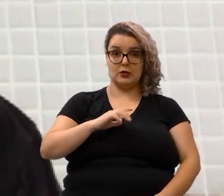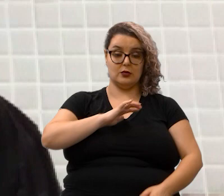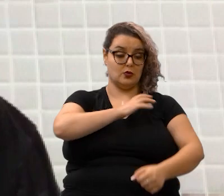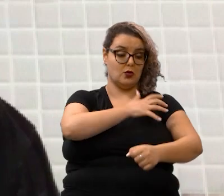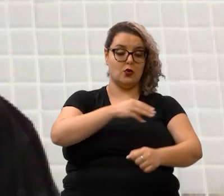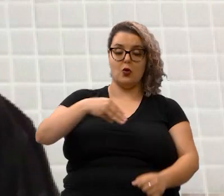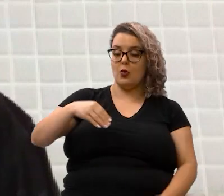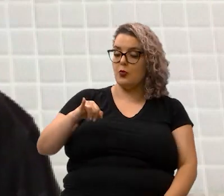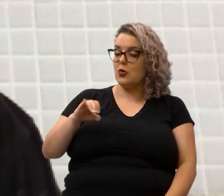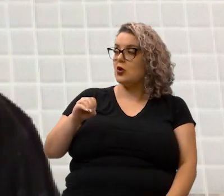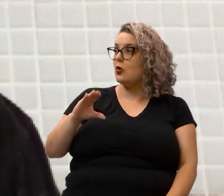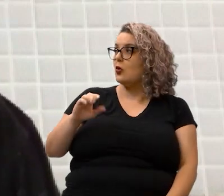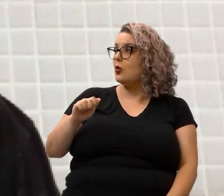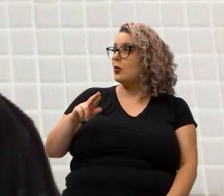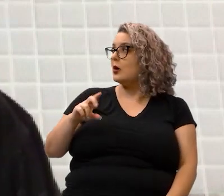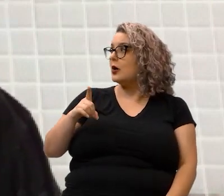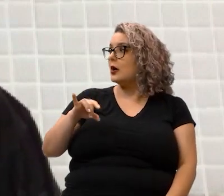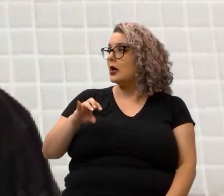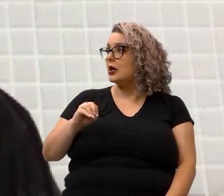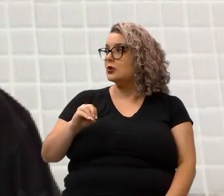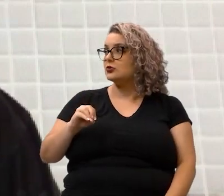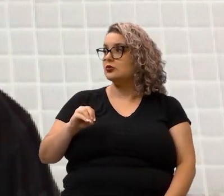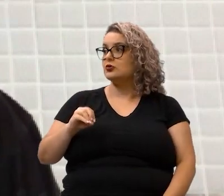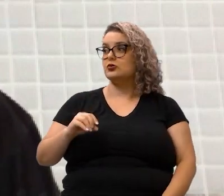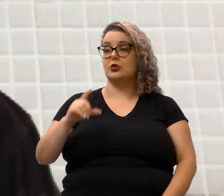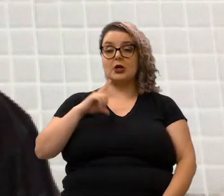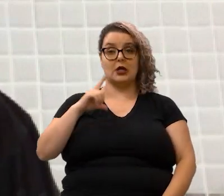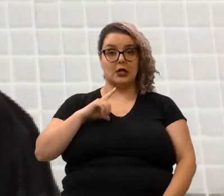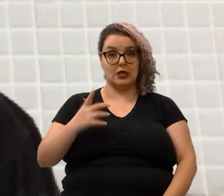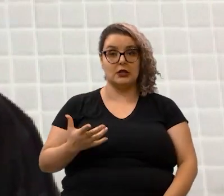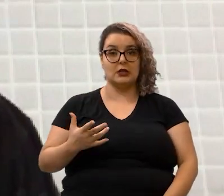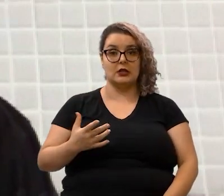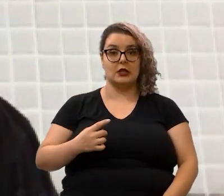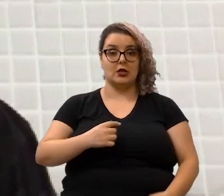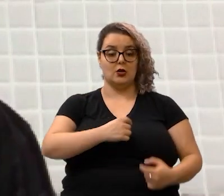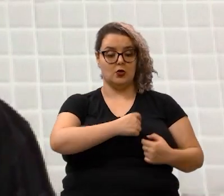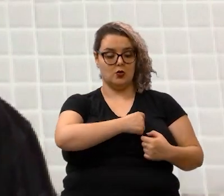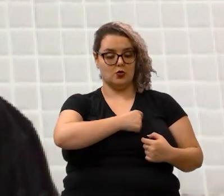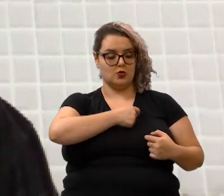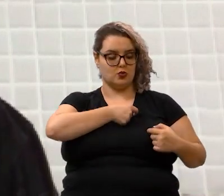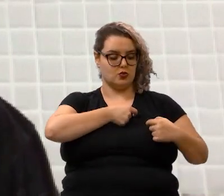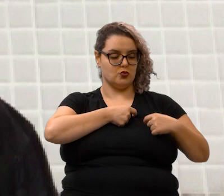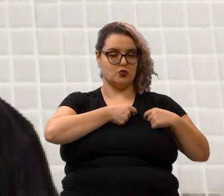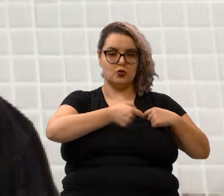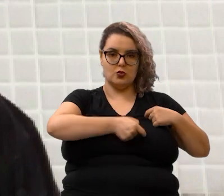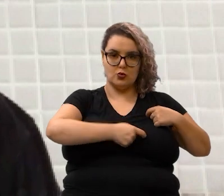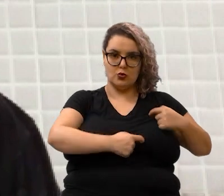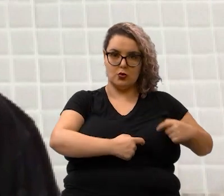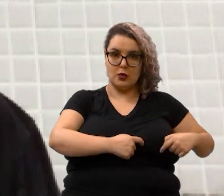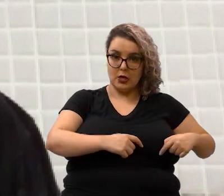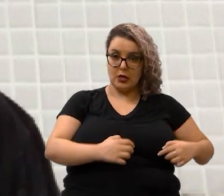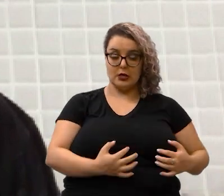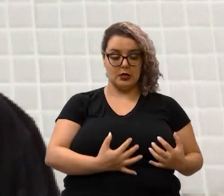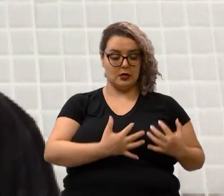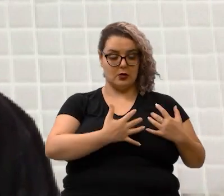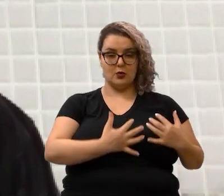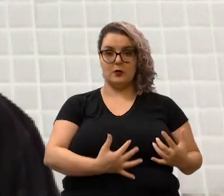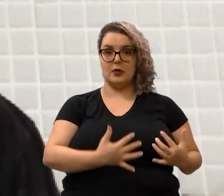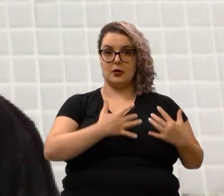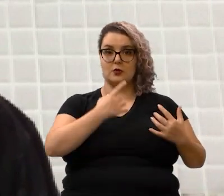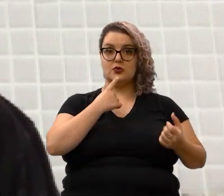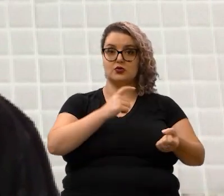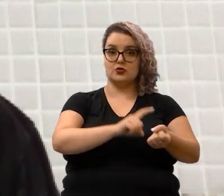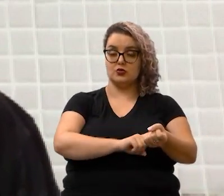do miocárdio e ele tem as artérias coronárias que irrigam aquele músculo. Quando uma